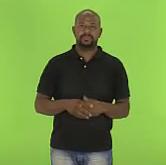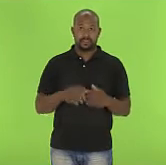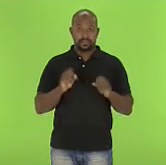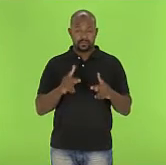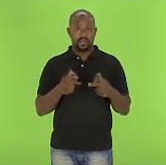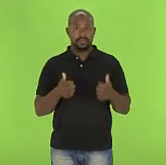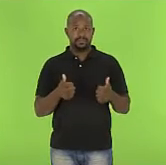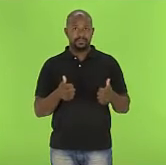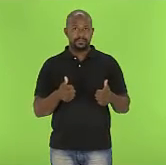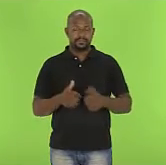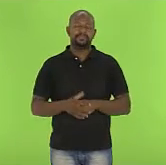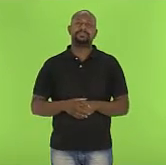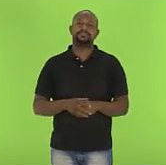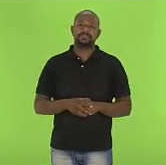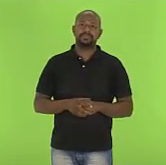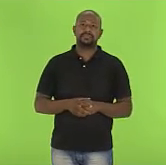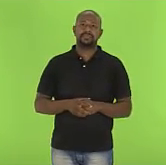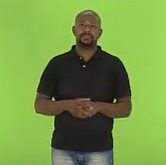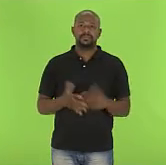Foi?